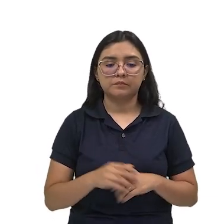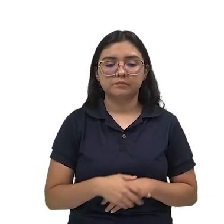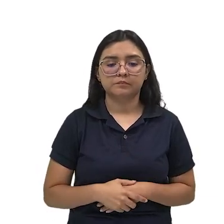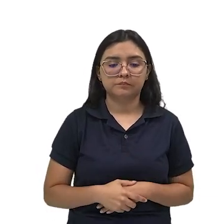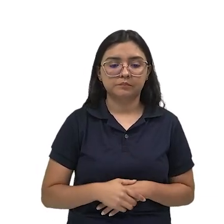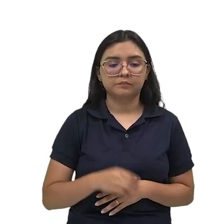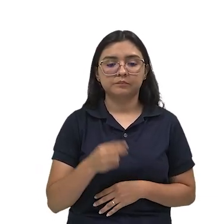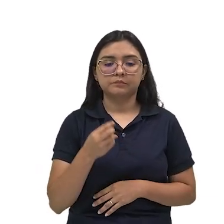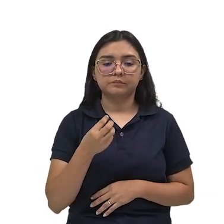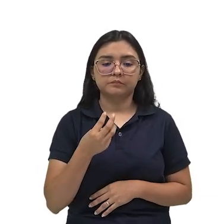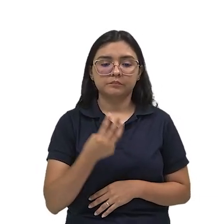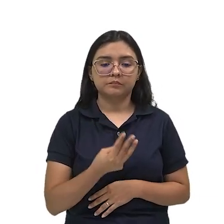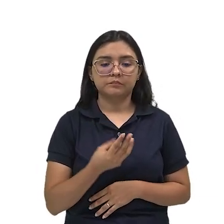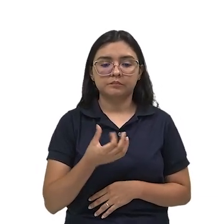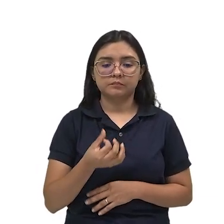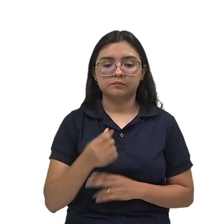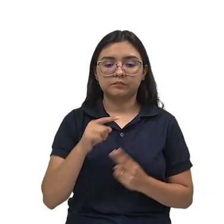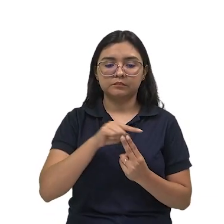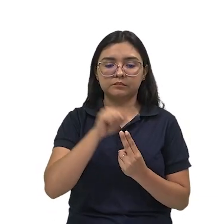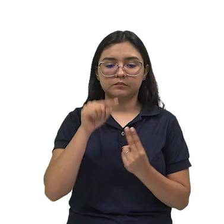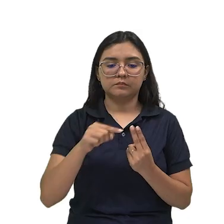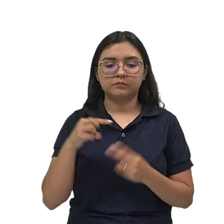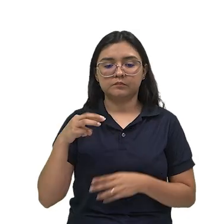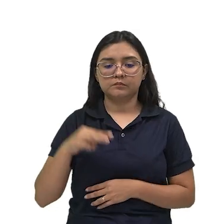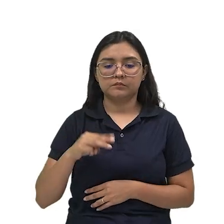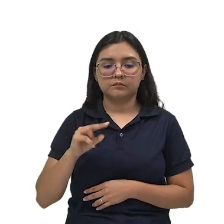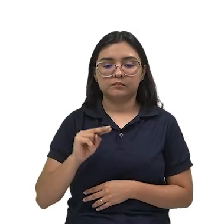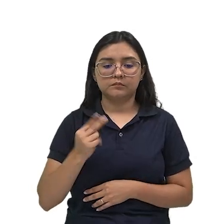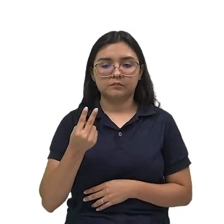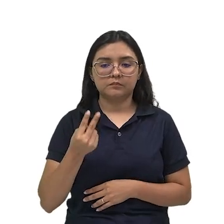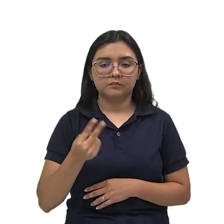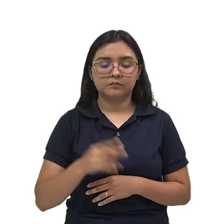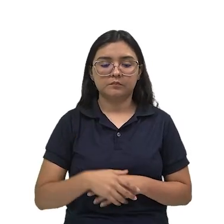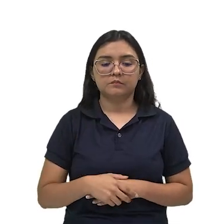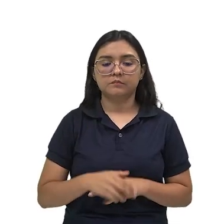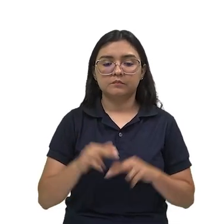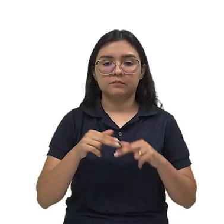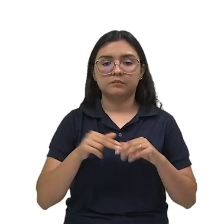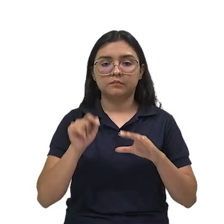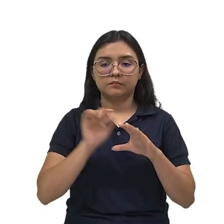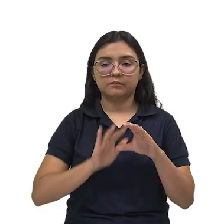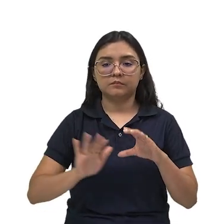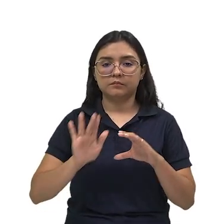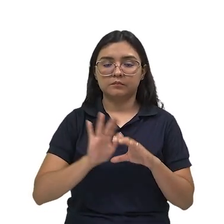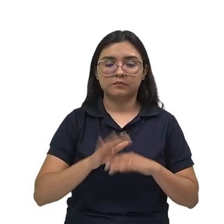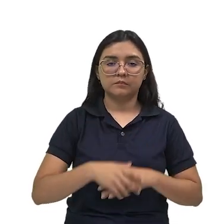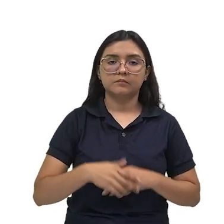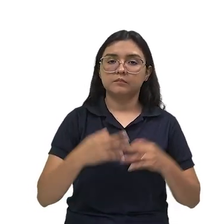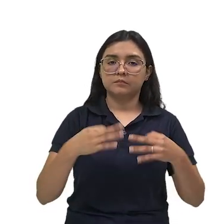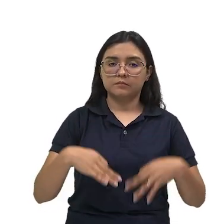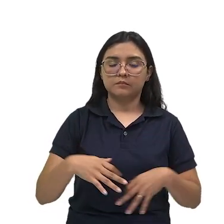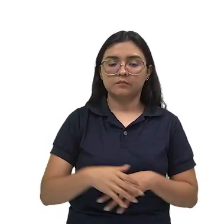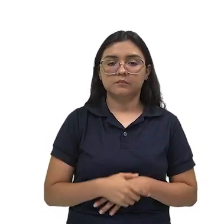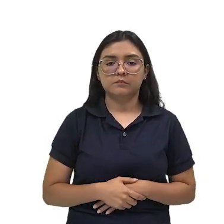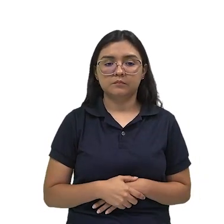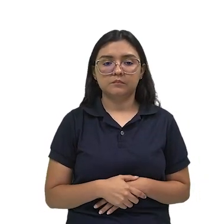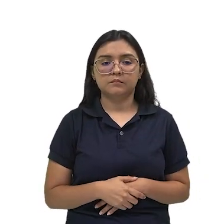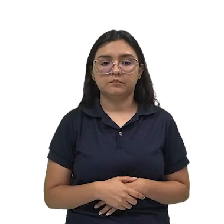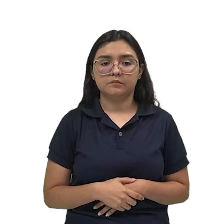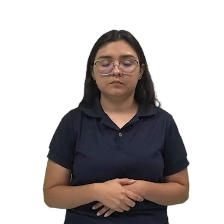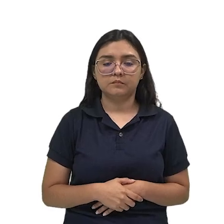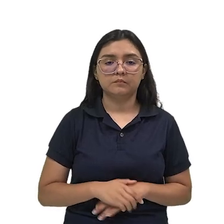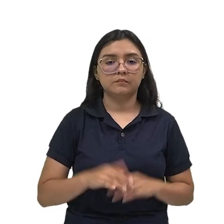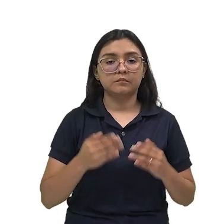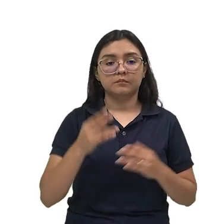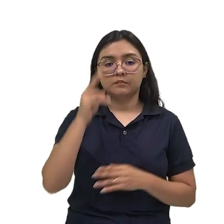Então, 36π, o quê? Metros ao quadrado por ser uma área. Beleza, meu povo? Então,